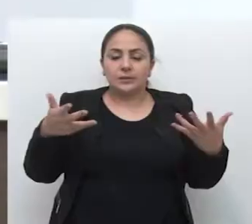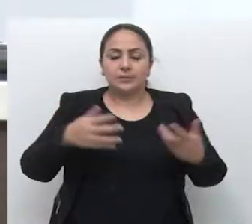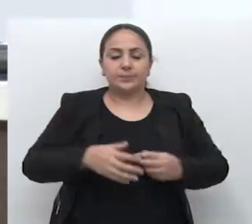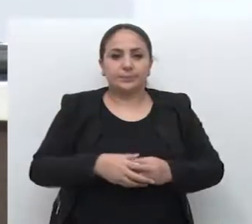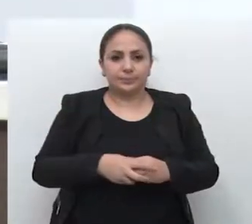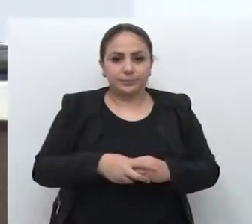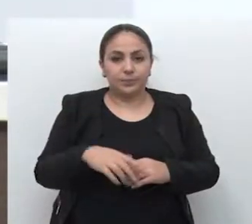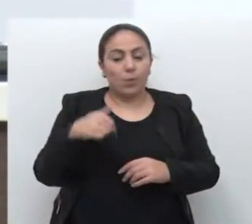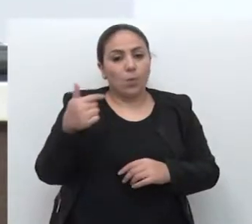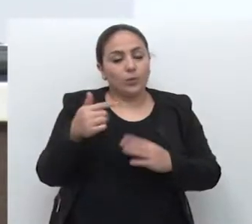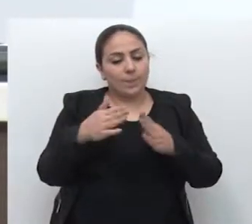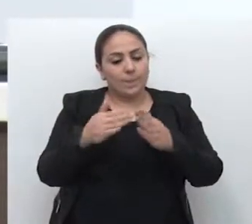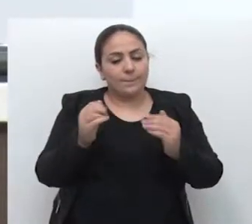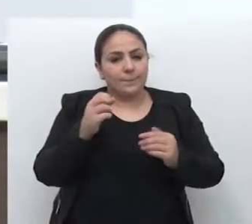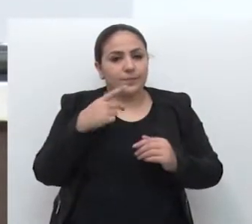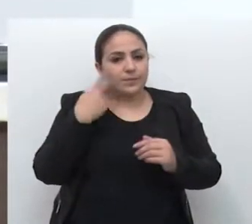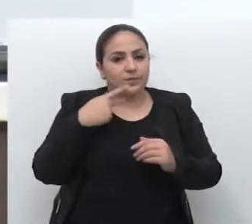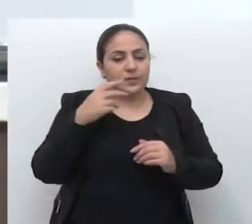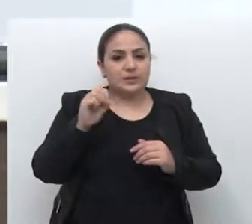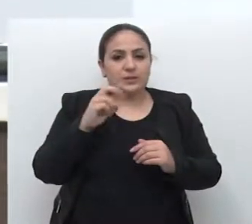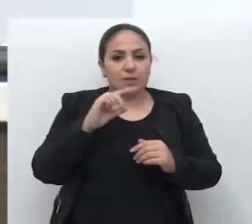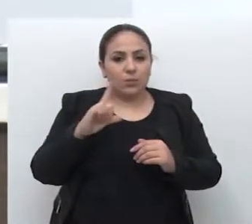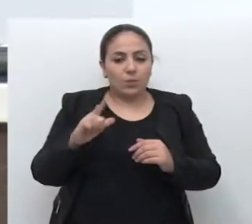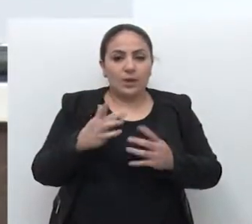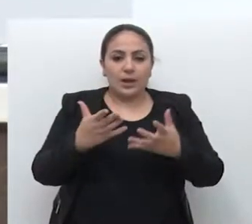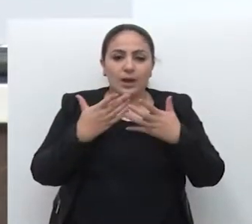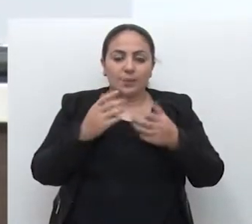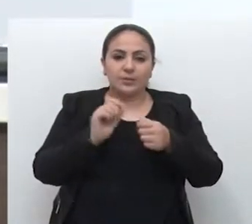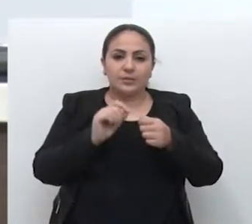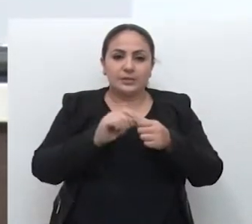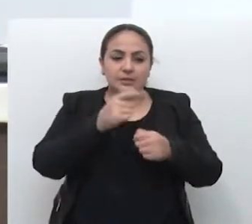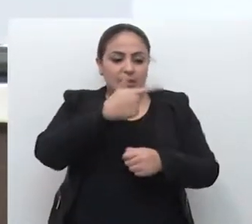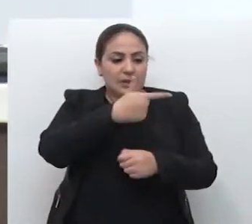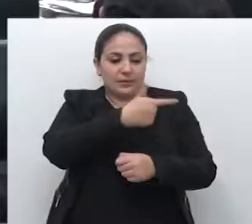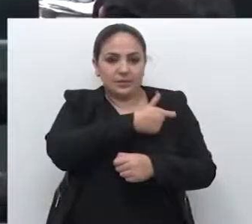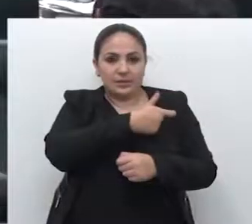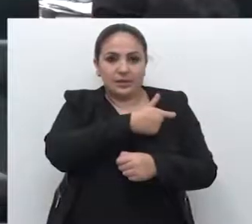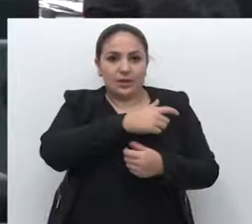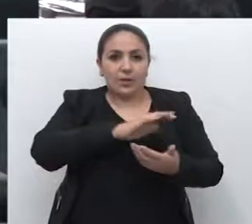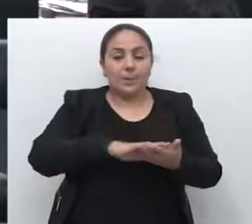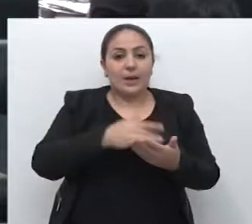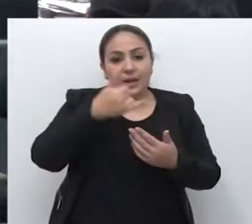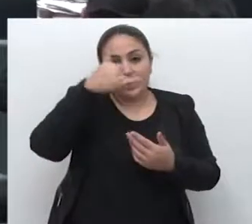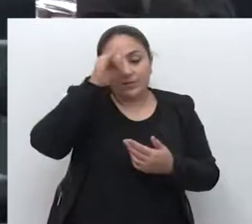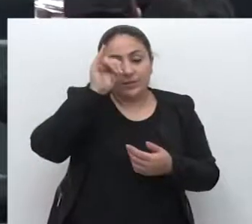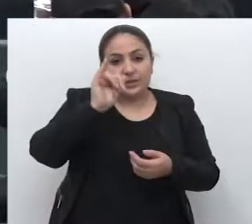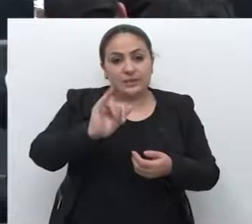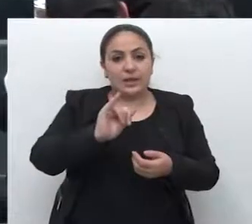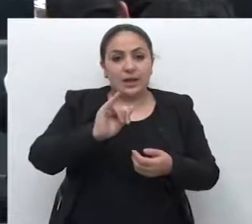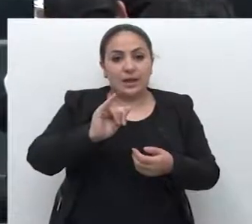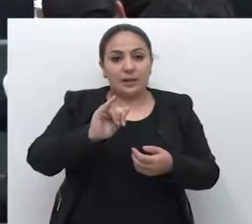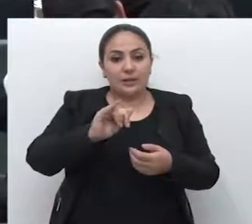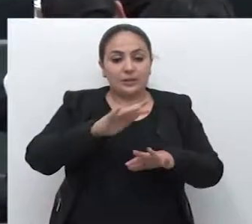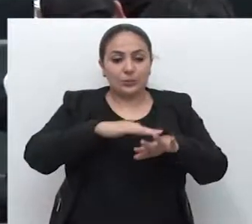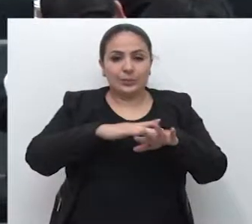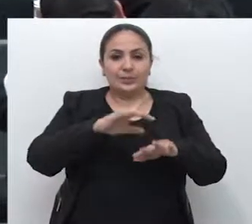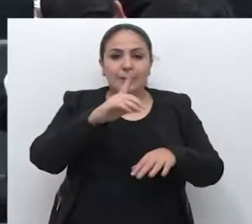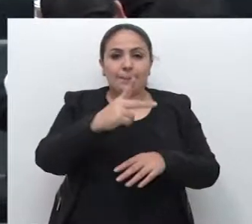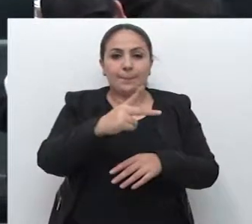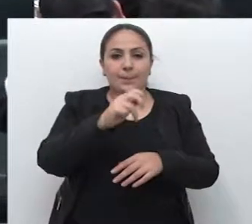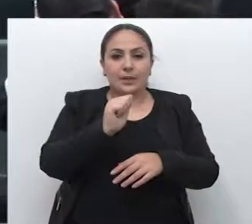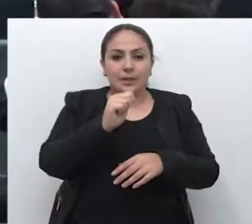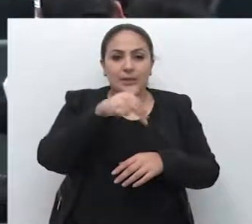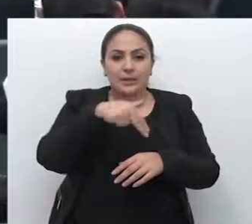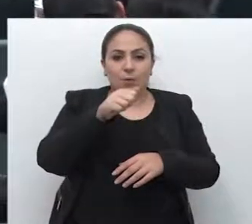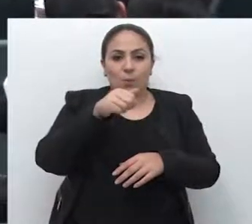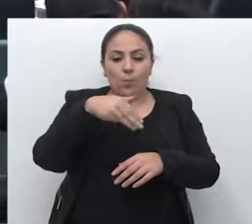crescente. Outro pedido de Saul Spinelli é para realizar a vacinação de prevenção à pneumonia para idosos e